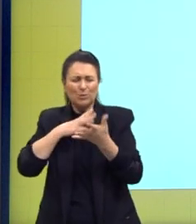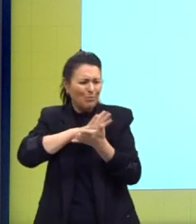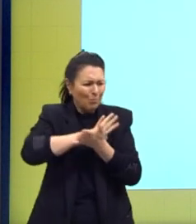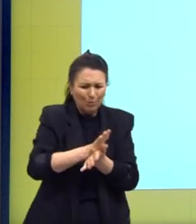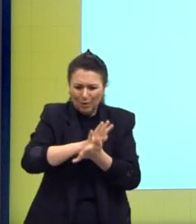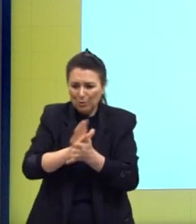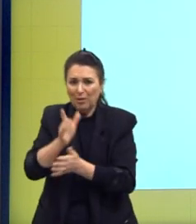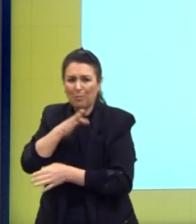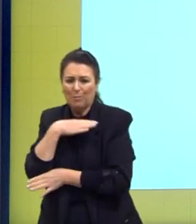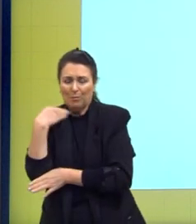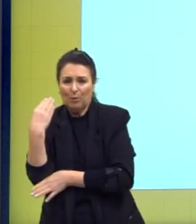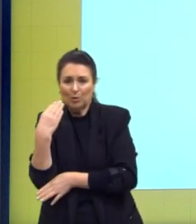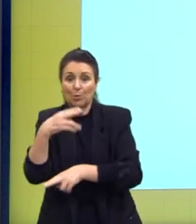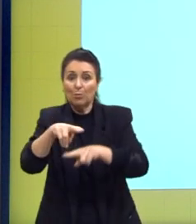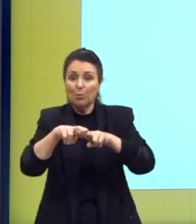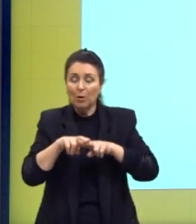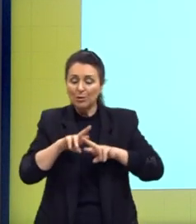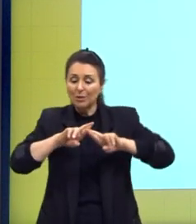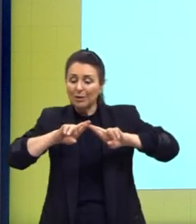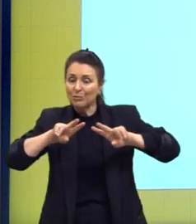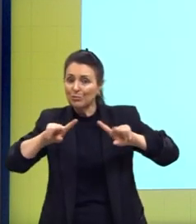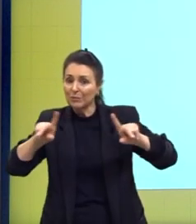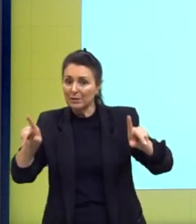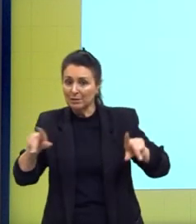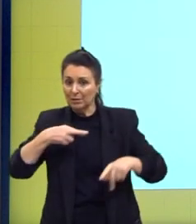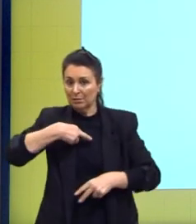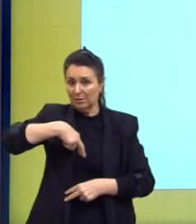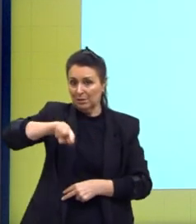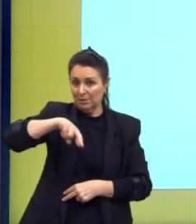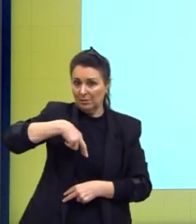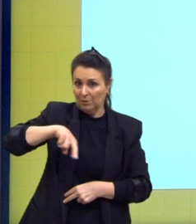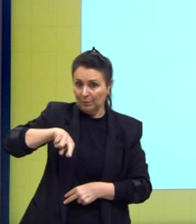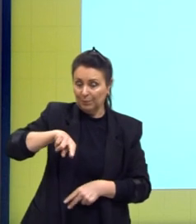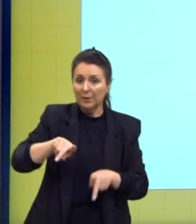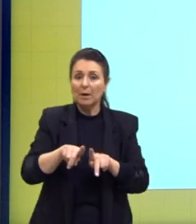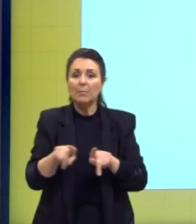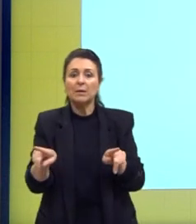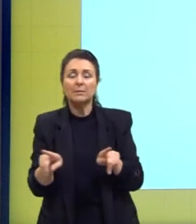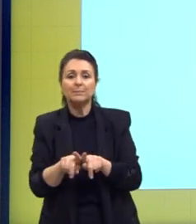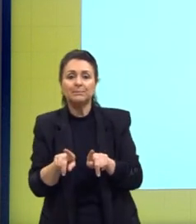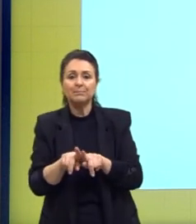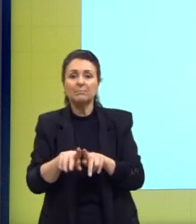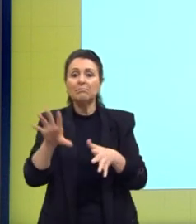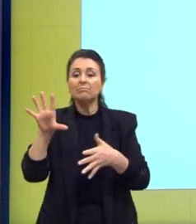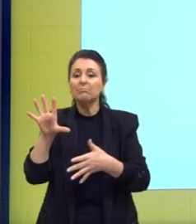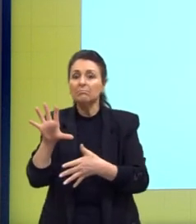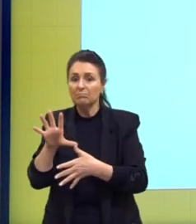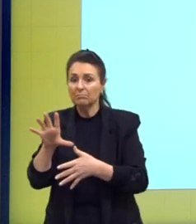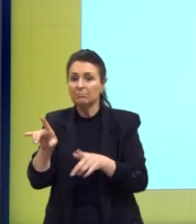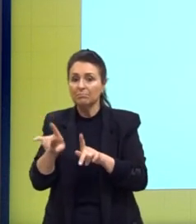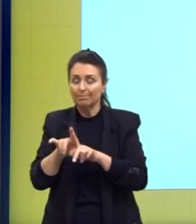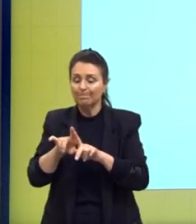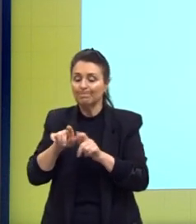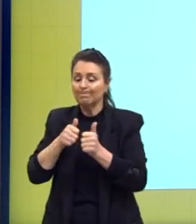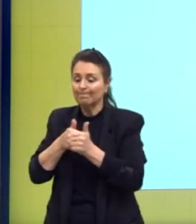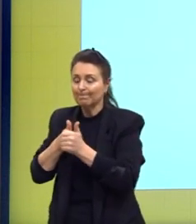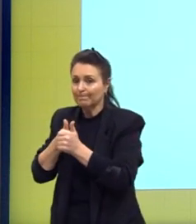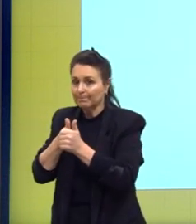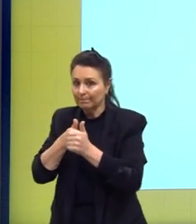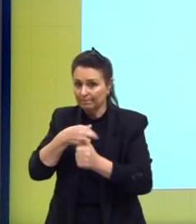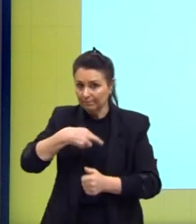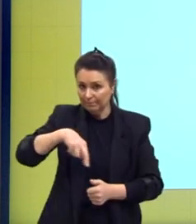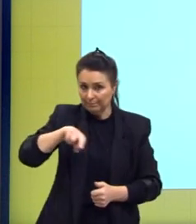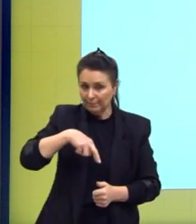Por causa dessas diferenças religiosas mas a gente também tem que dizer que na América Teve muita perseguição religiosa